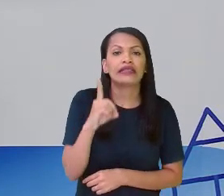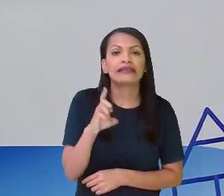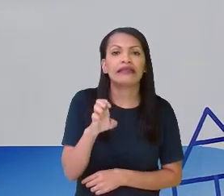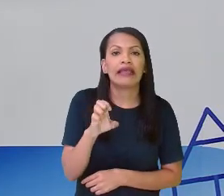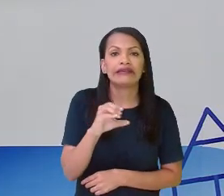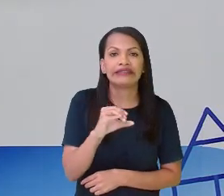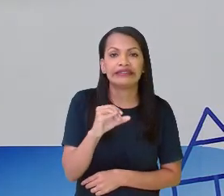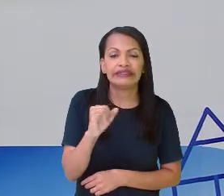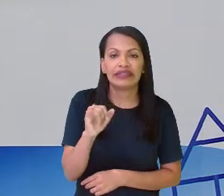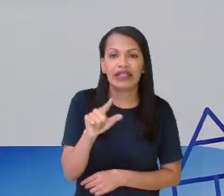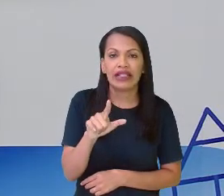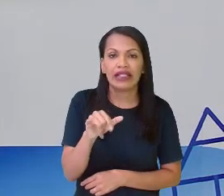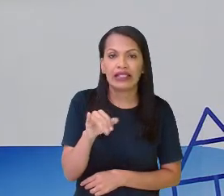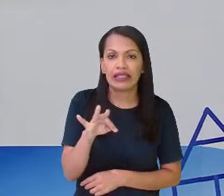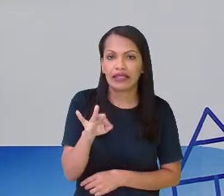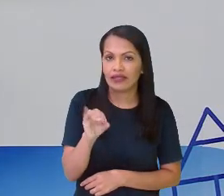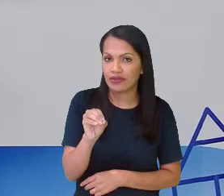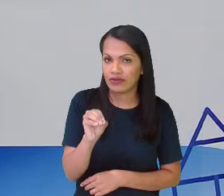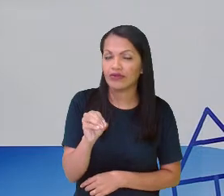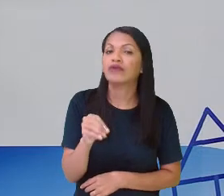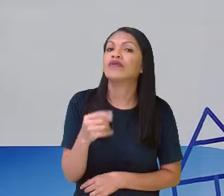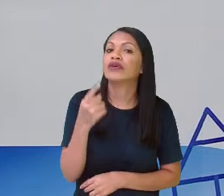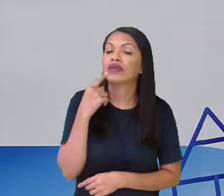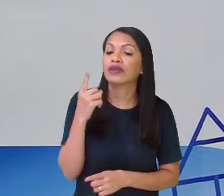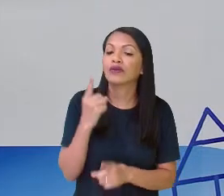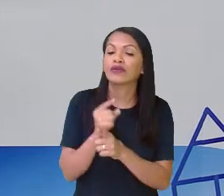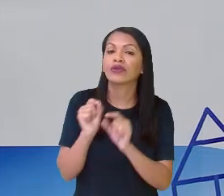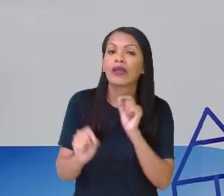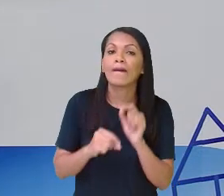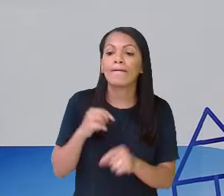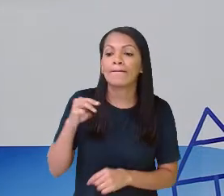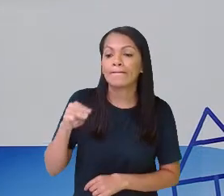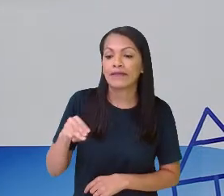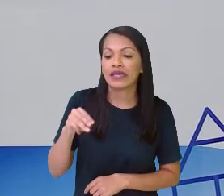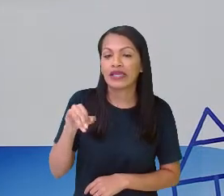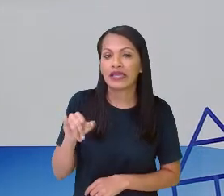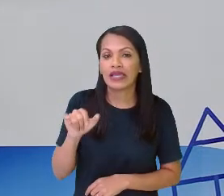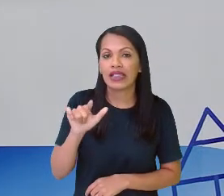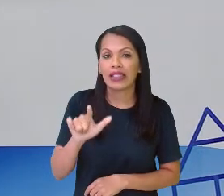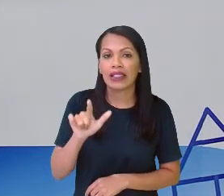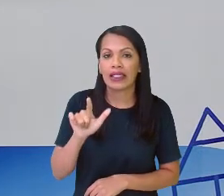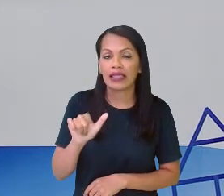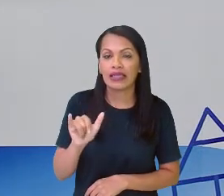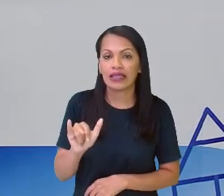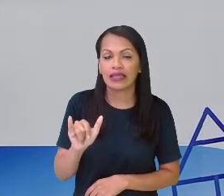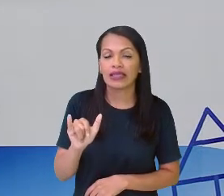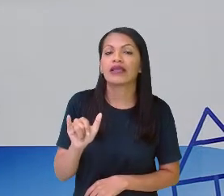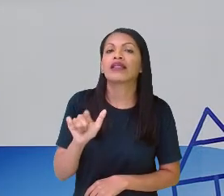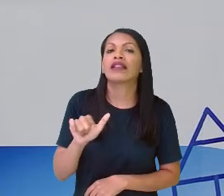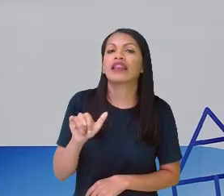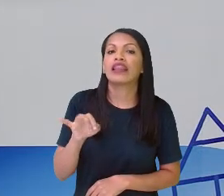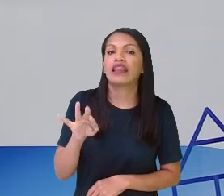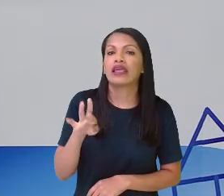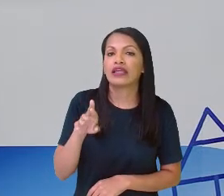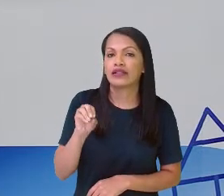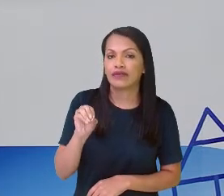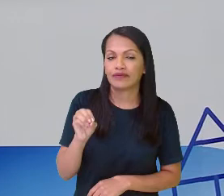decilitro. A gente encontra mililitro, que a gente consegue ver na embalagem a